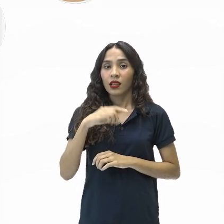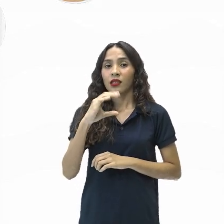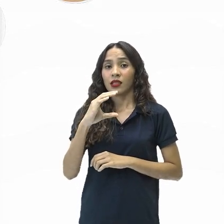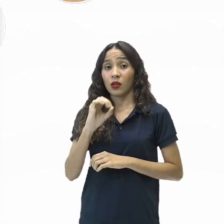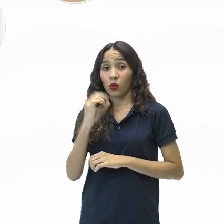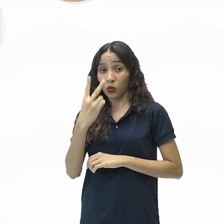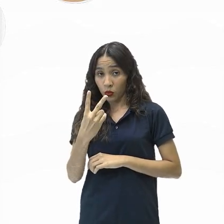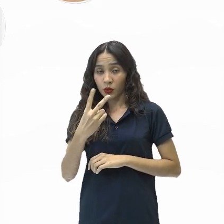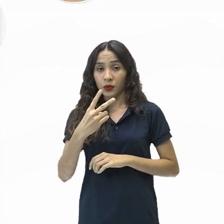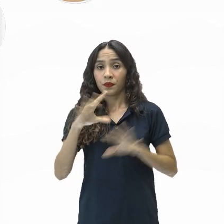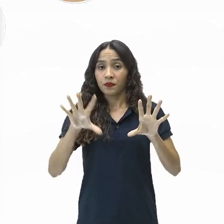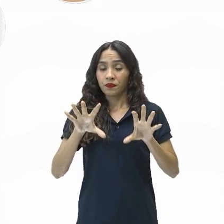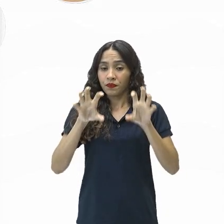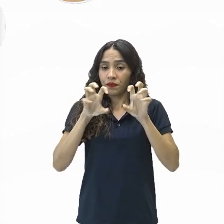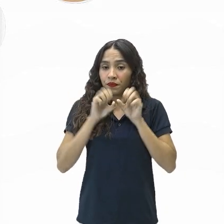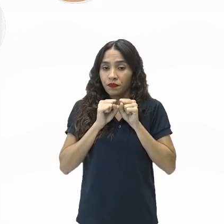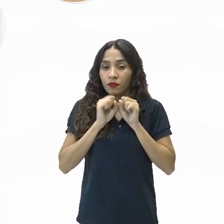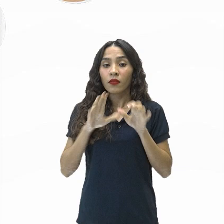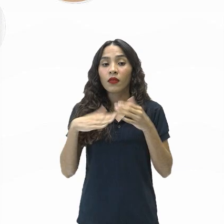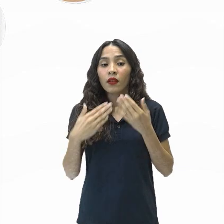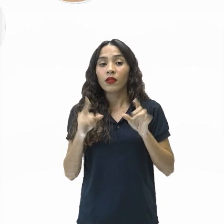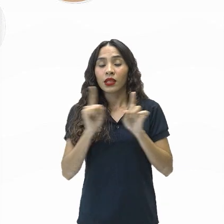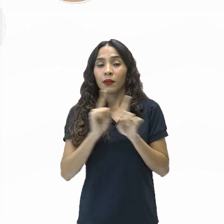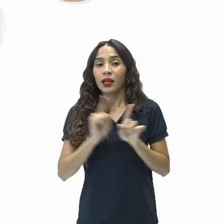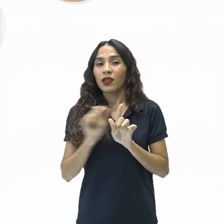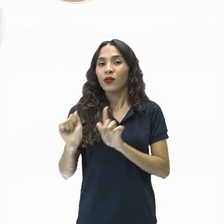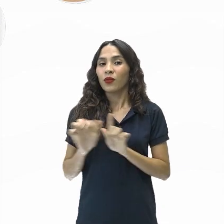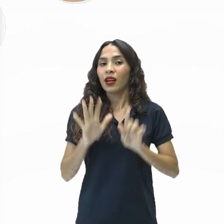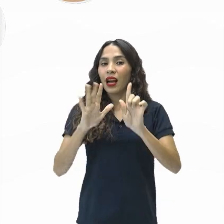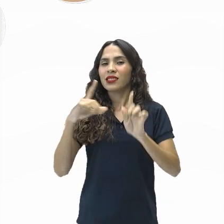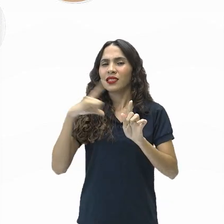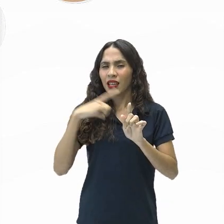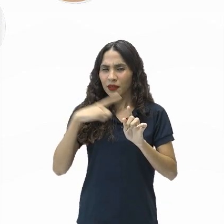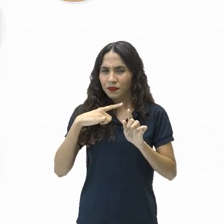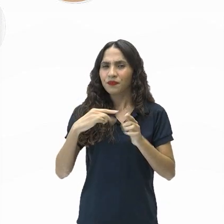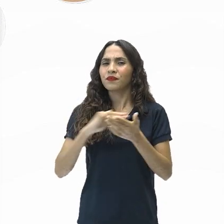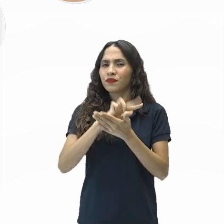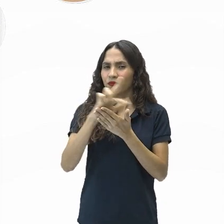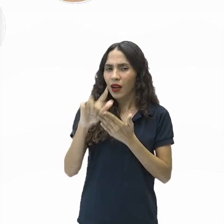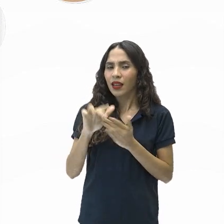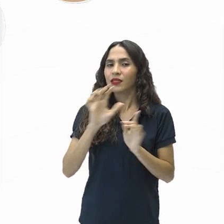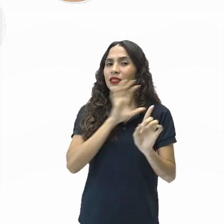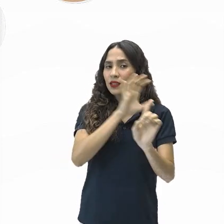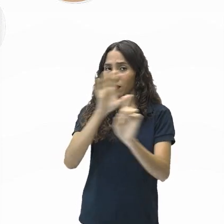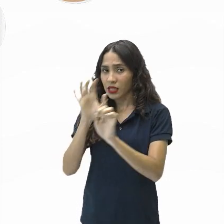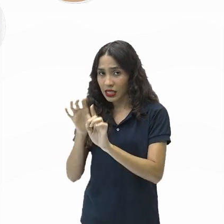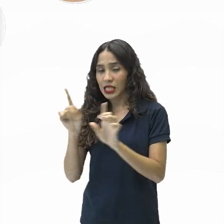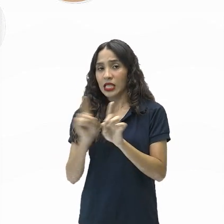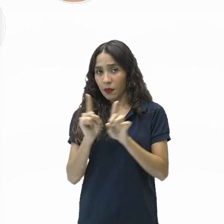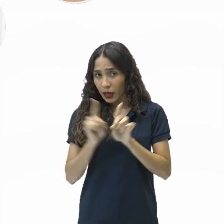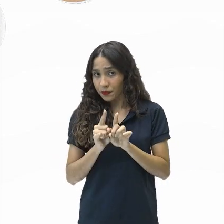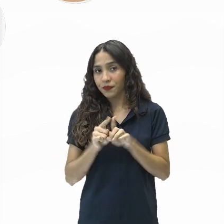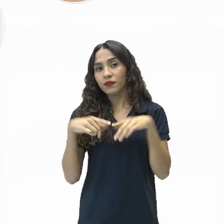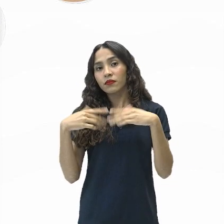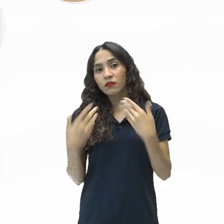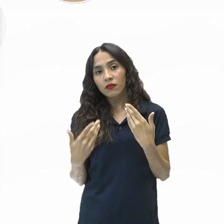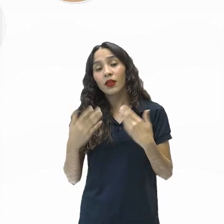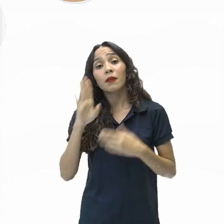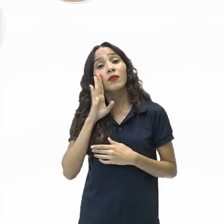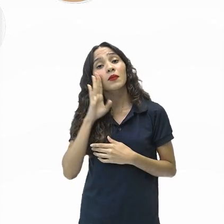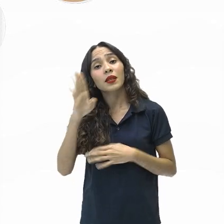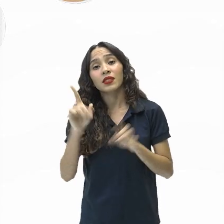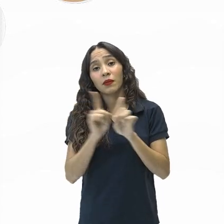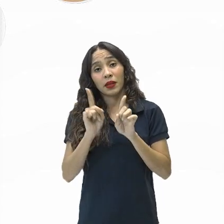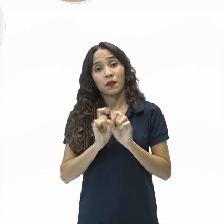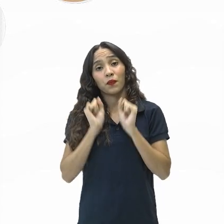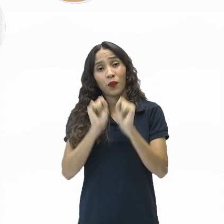seus pulmões, né? Então, entre esses gases, existem outros ali que estão influenciando o ambiente. Gases, inclusive, que